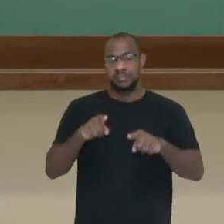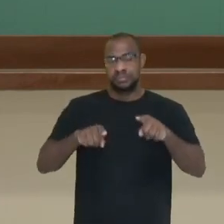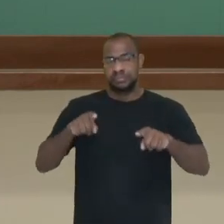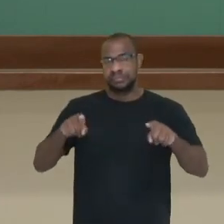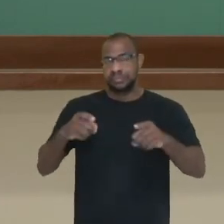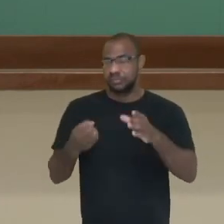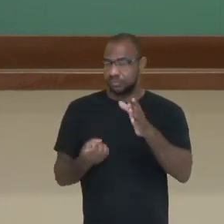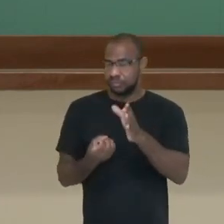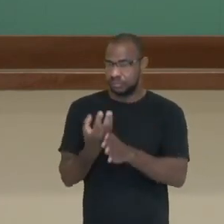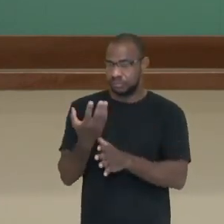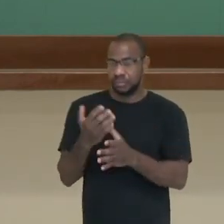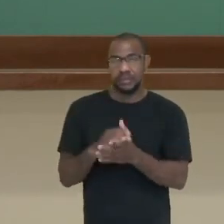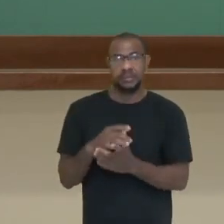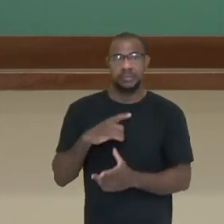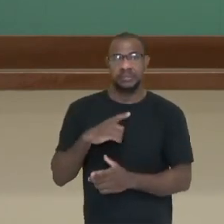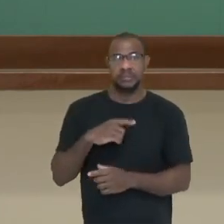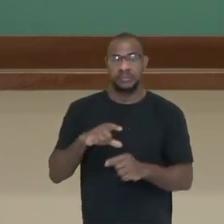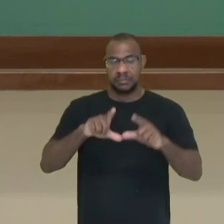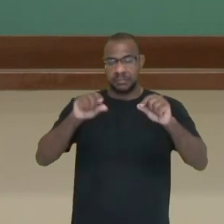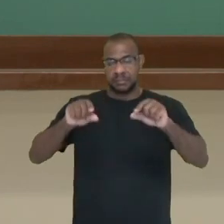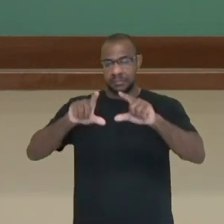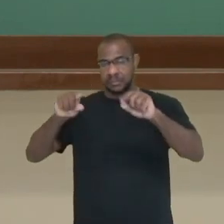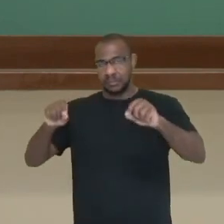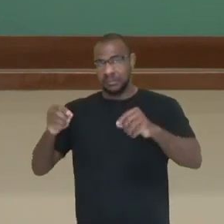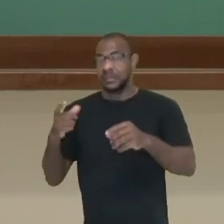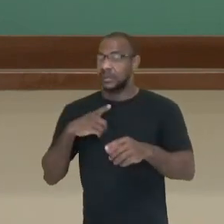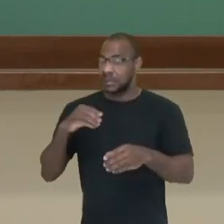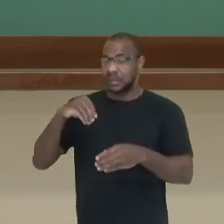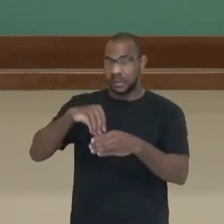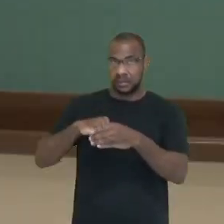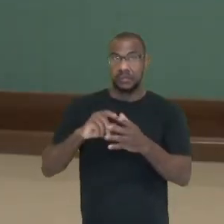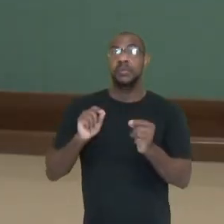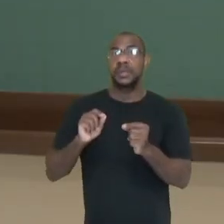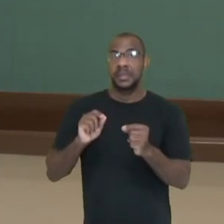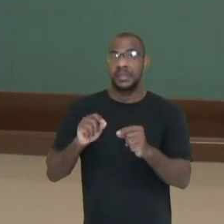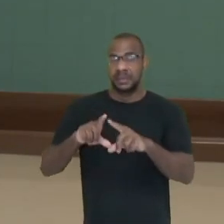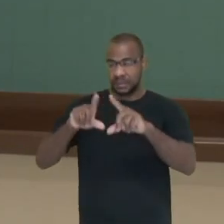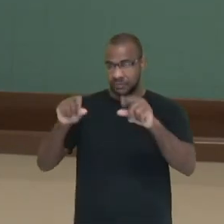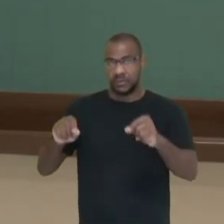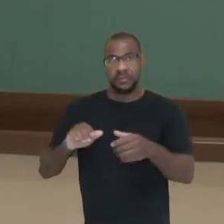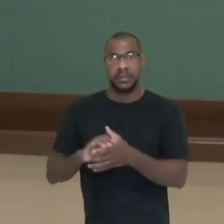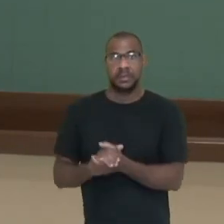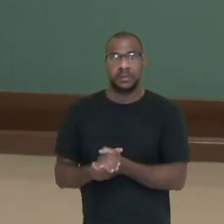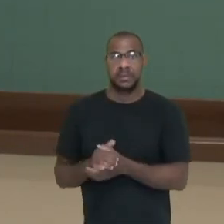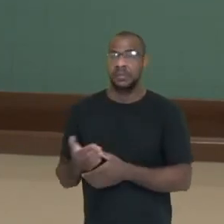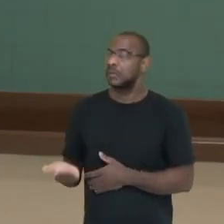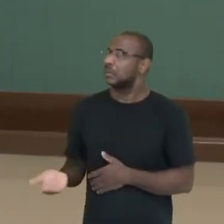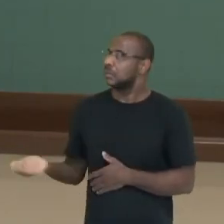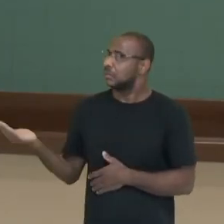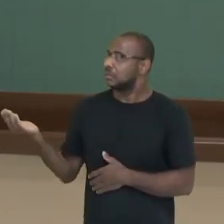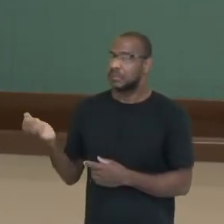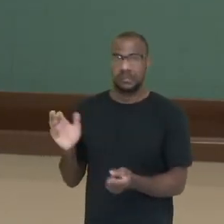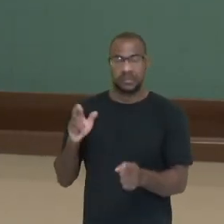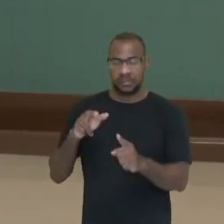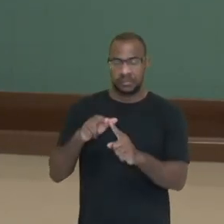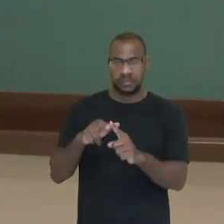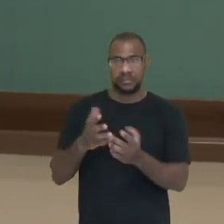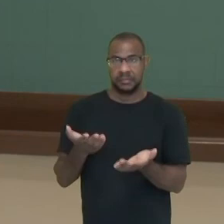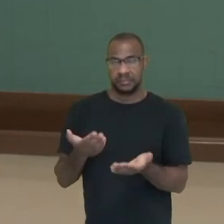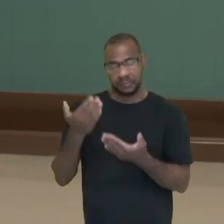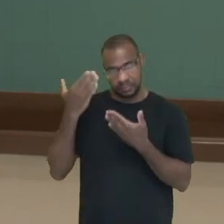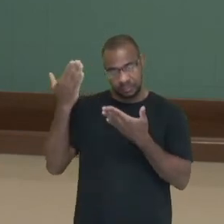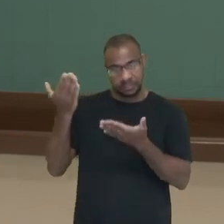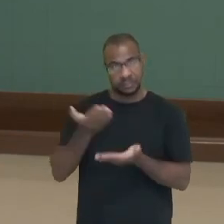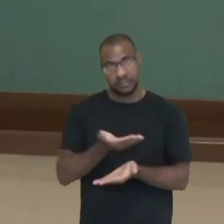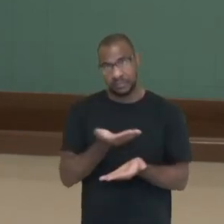vale destacar que esse número de harmônicos ele entra na fórmula. Pessoal, essa foi a nossa aula. Eu agradeço a atenção de